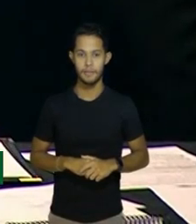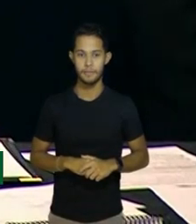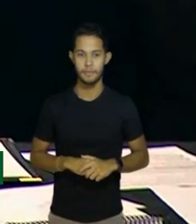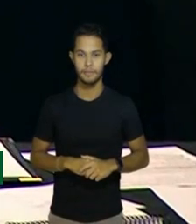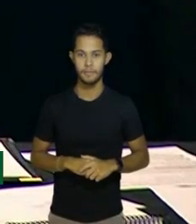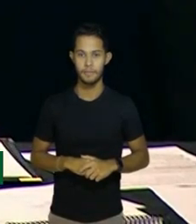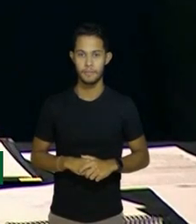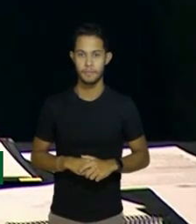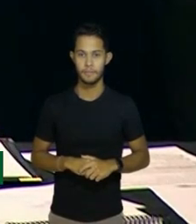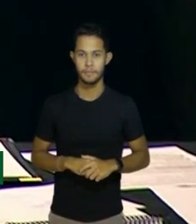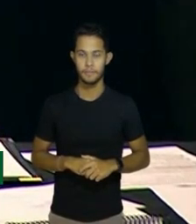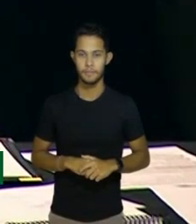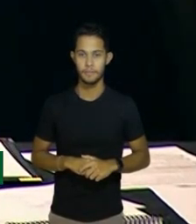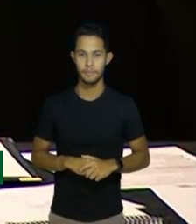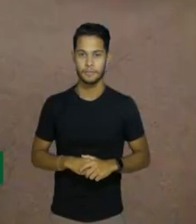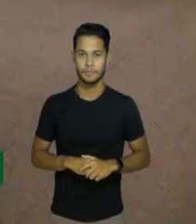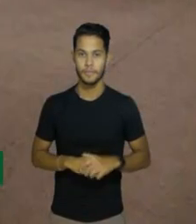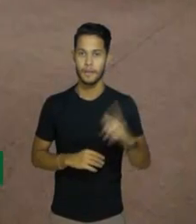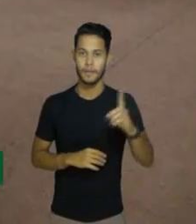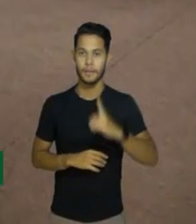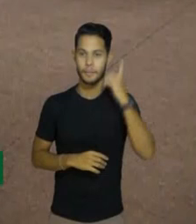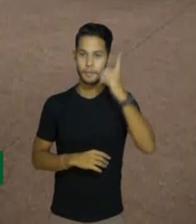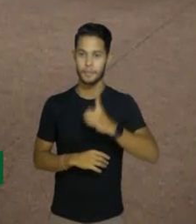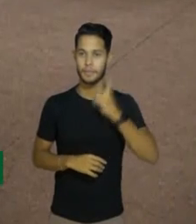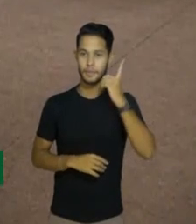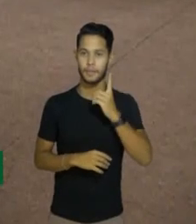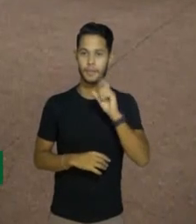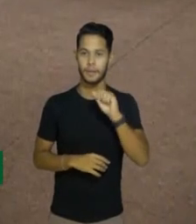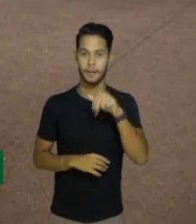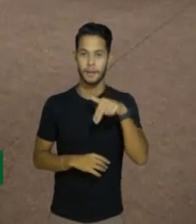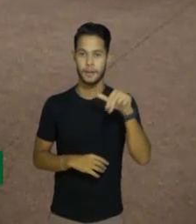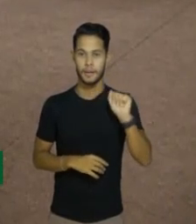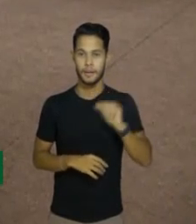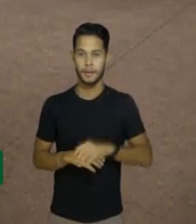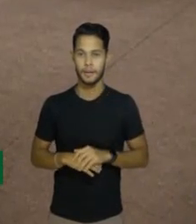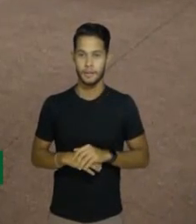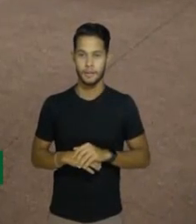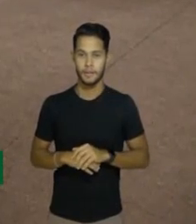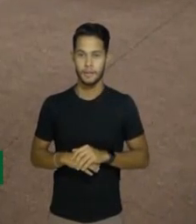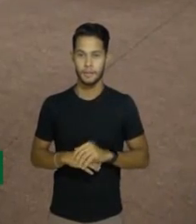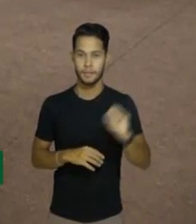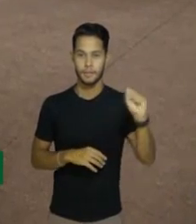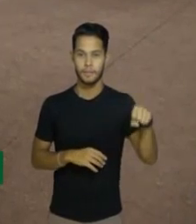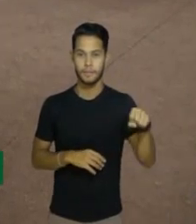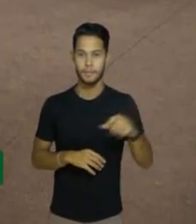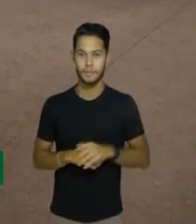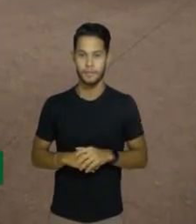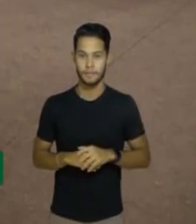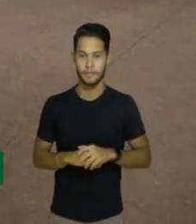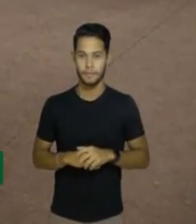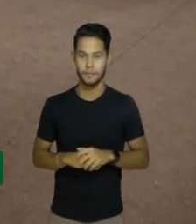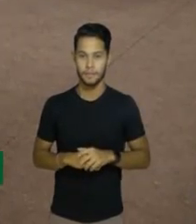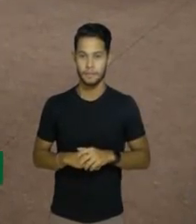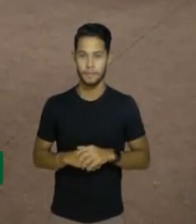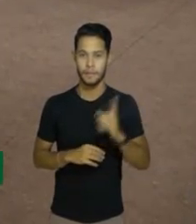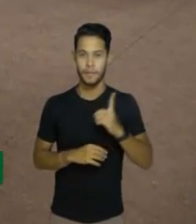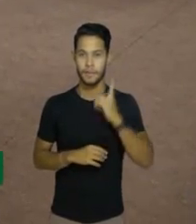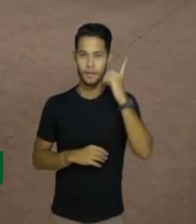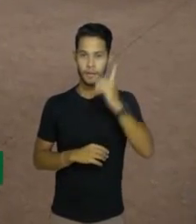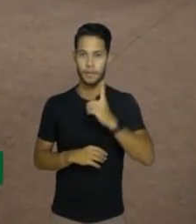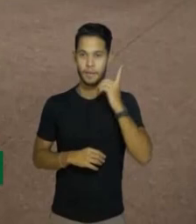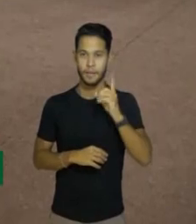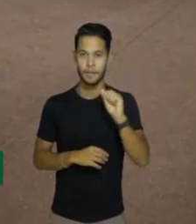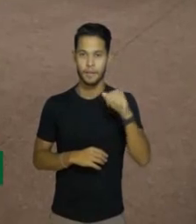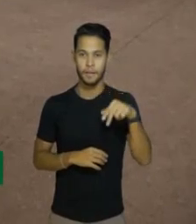Como vota a deputada Ana Campagnolo? Ana Campagnolo vota sim. Como vota deputado André de